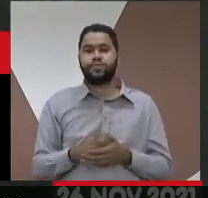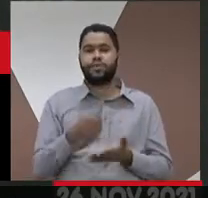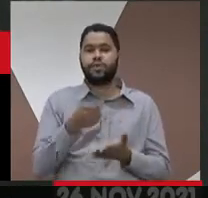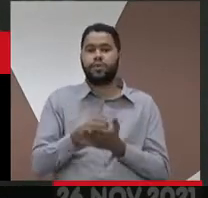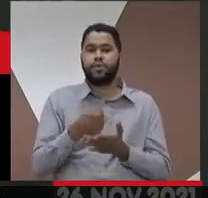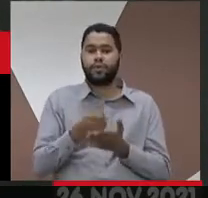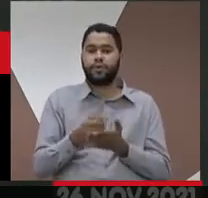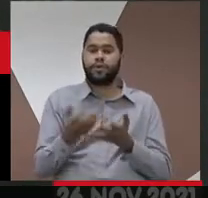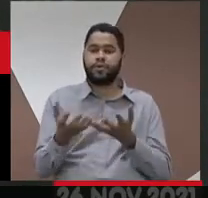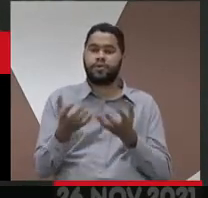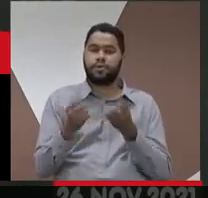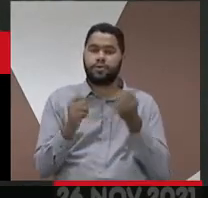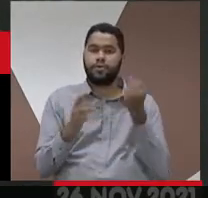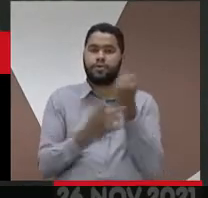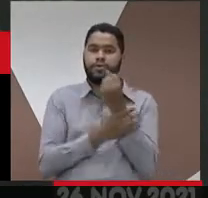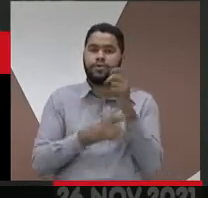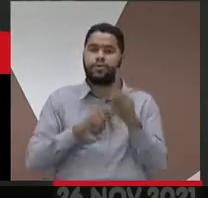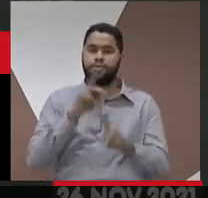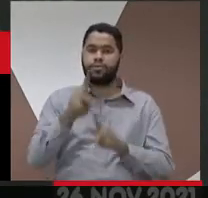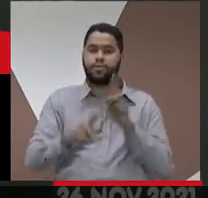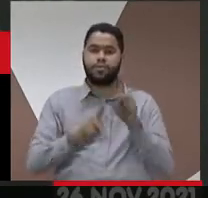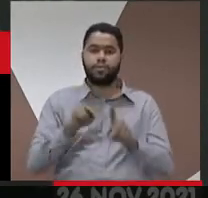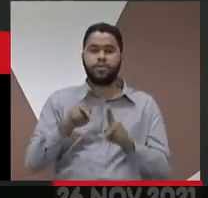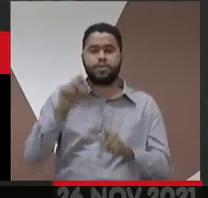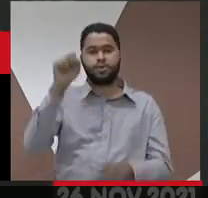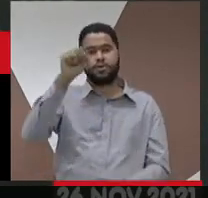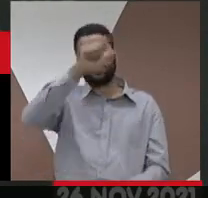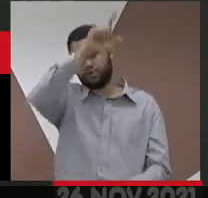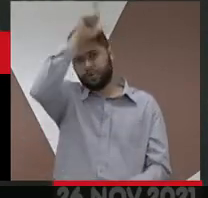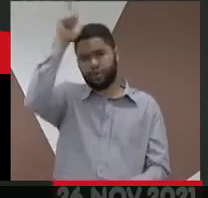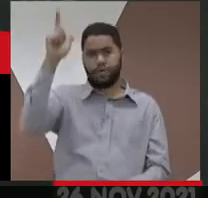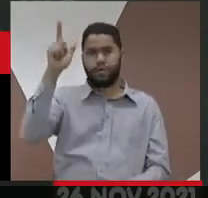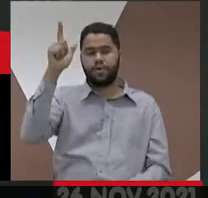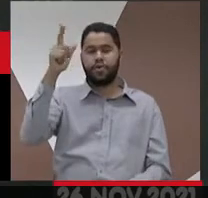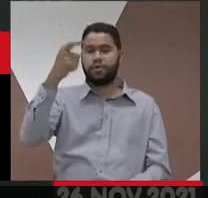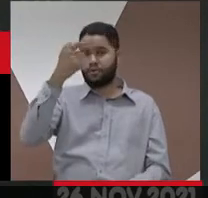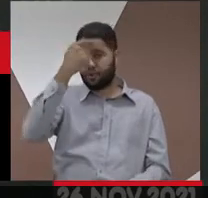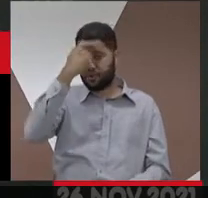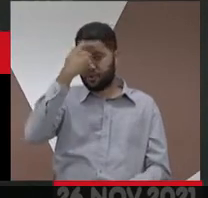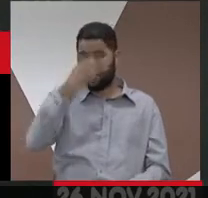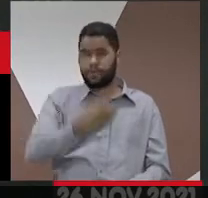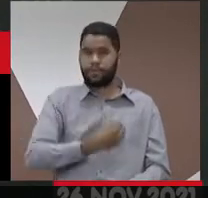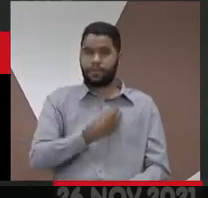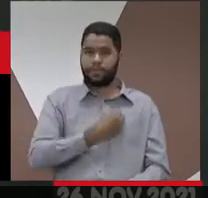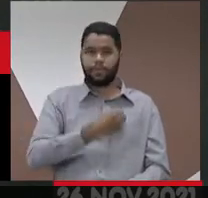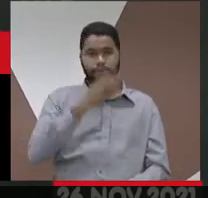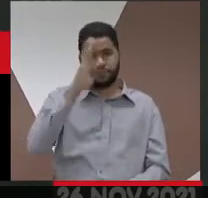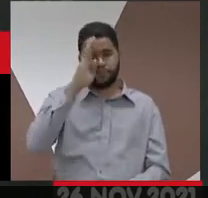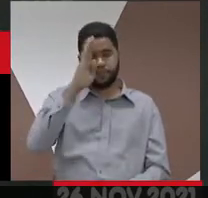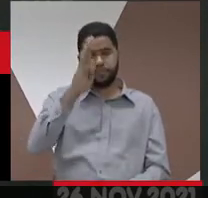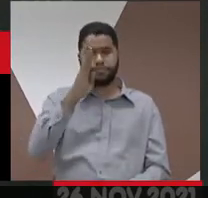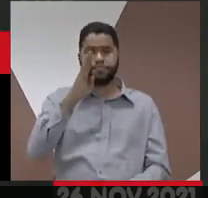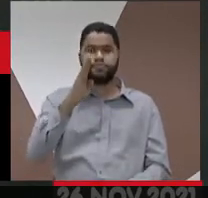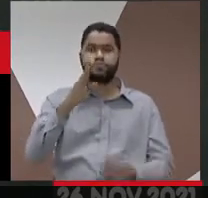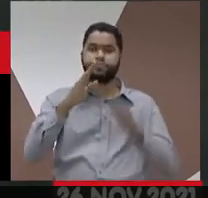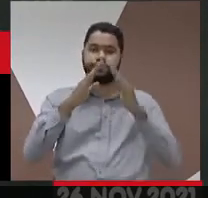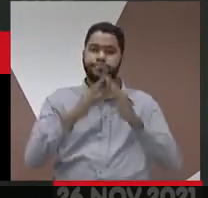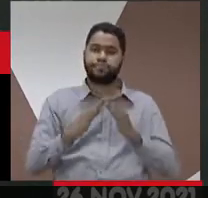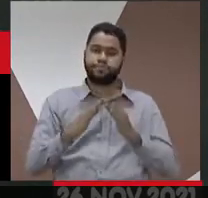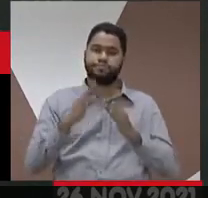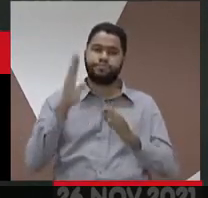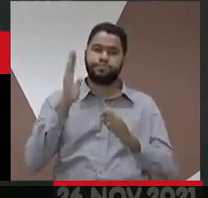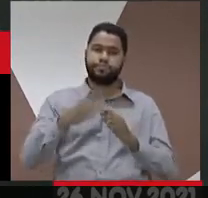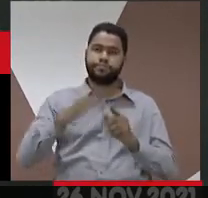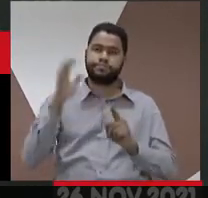obrigação de assegurar à população de Santa Luzia efetiva ciência, conscientização e participação, principalmente dos residentes que serão